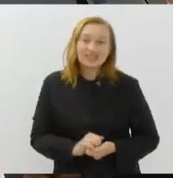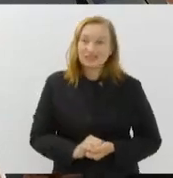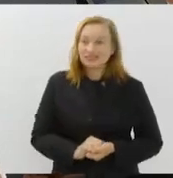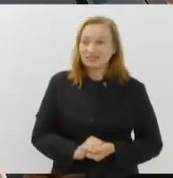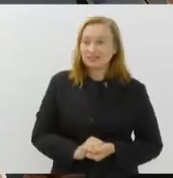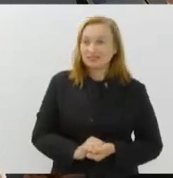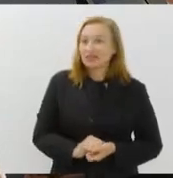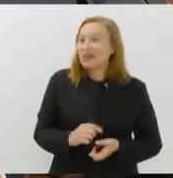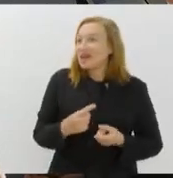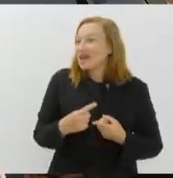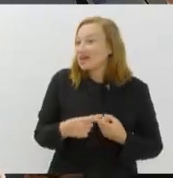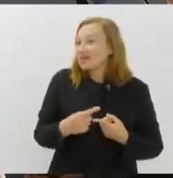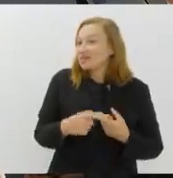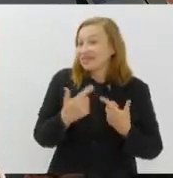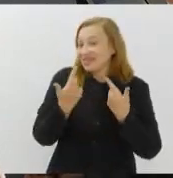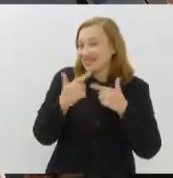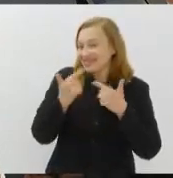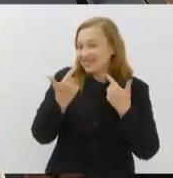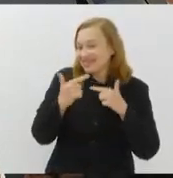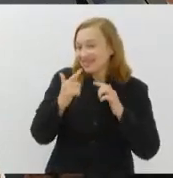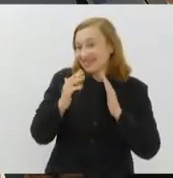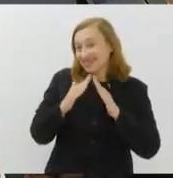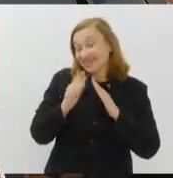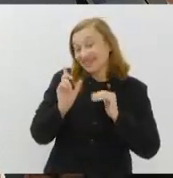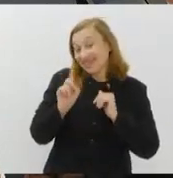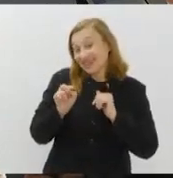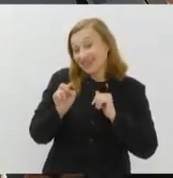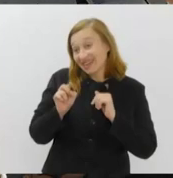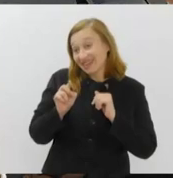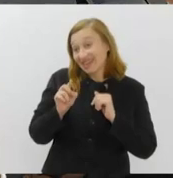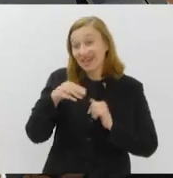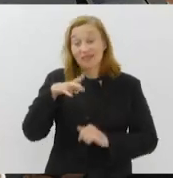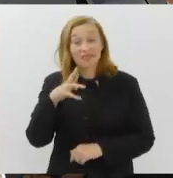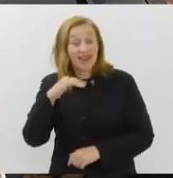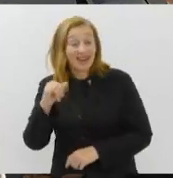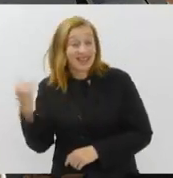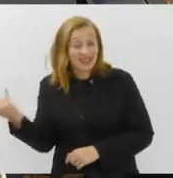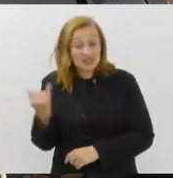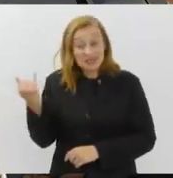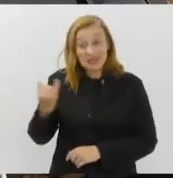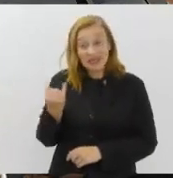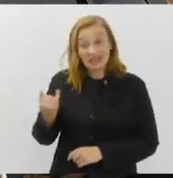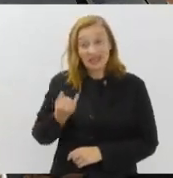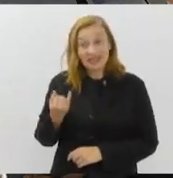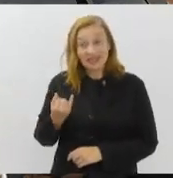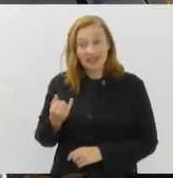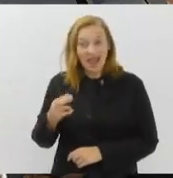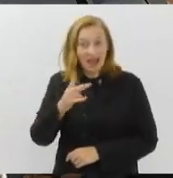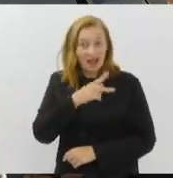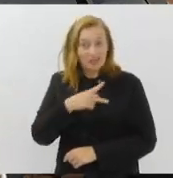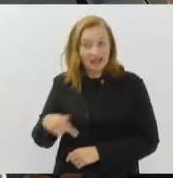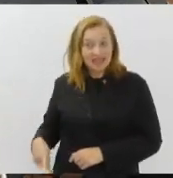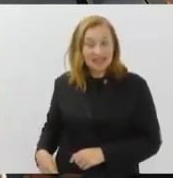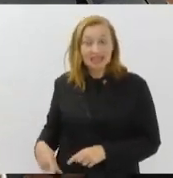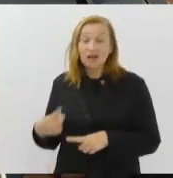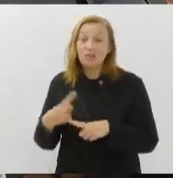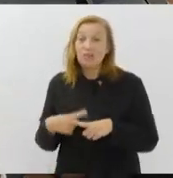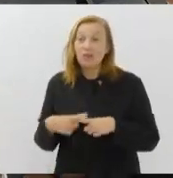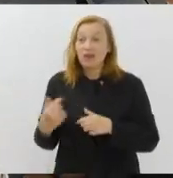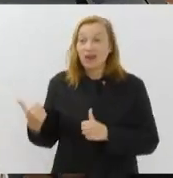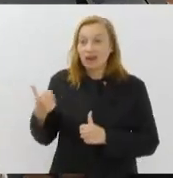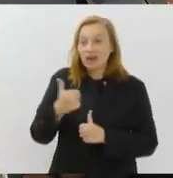É porque os ritos aqui na casa é o seguinte, a Marina repassou aqui a presidência, porque tem um